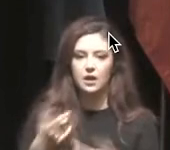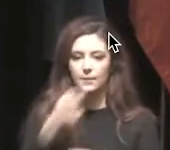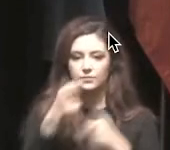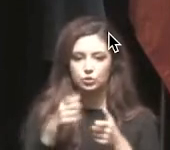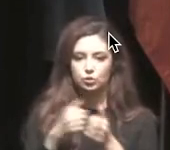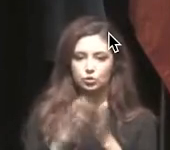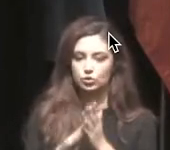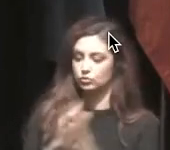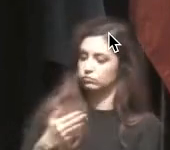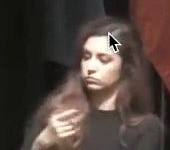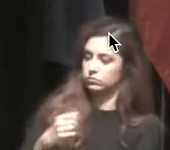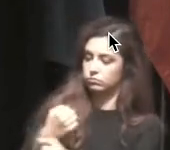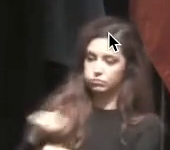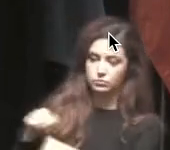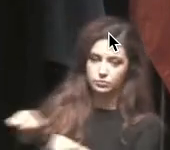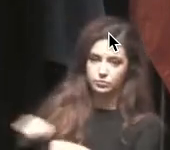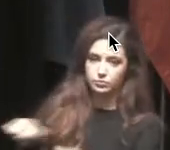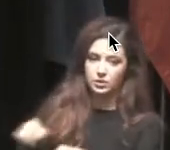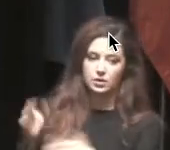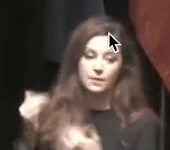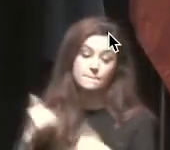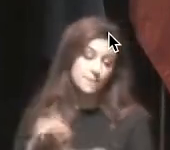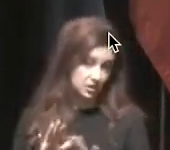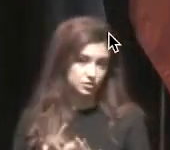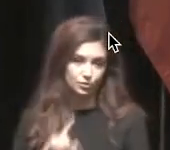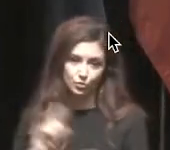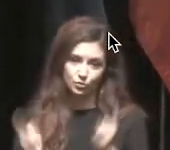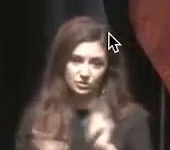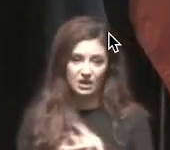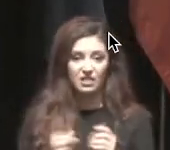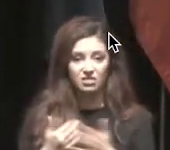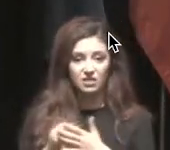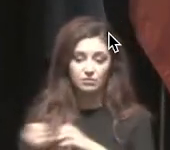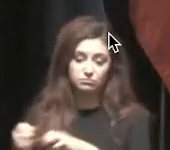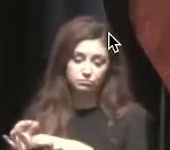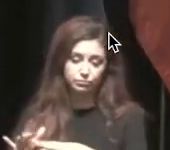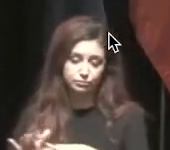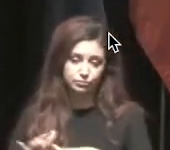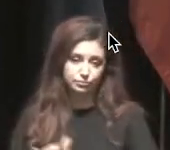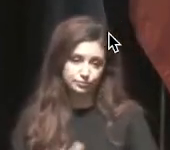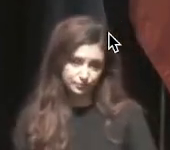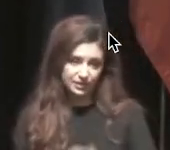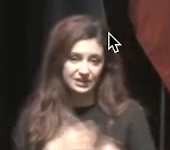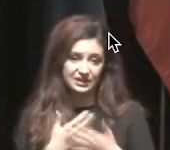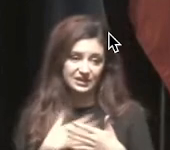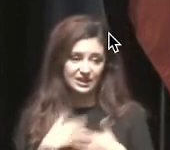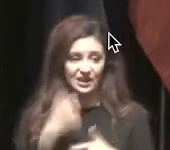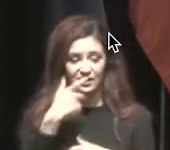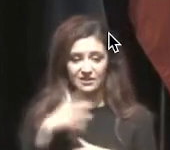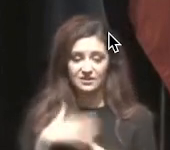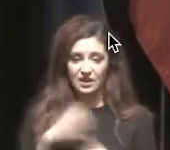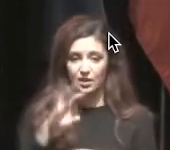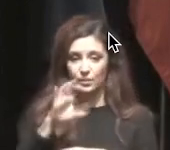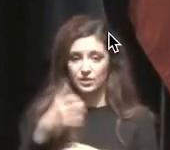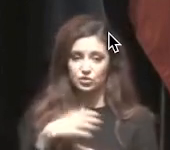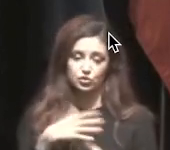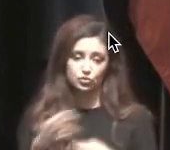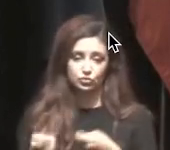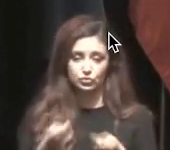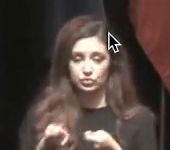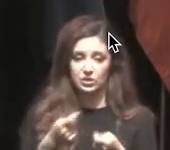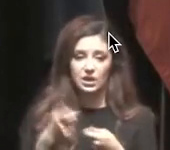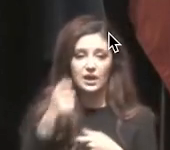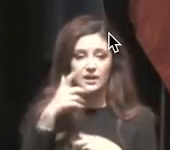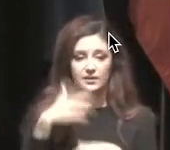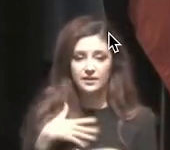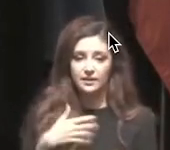e por todos os humanistas. Mas, pelo contrário, esse discurso tem sido filtrado e hoje é usado por quem está à frente do país e por quem está à frente da